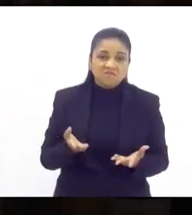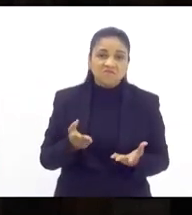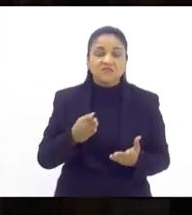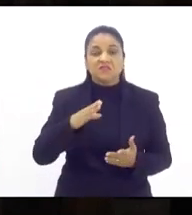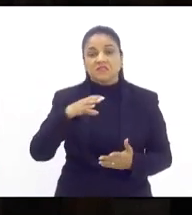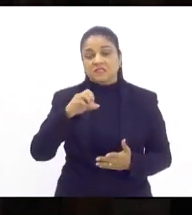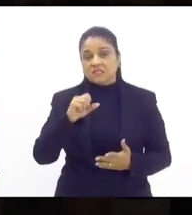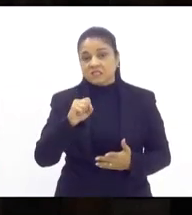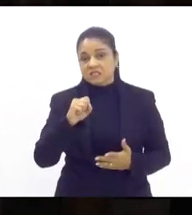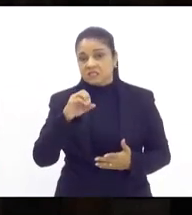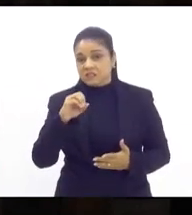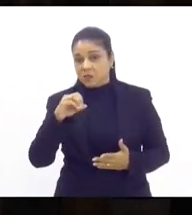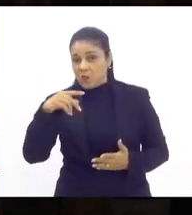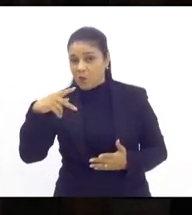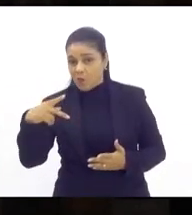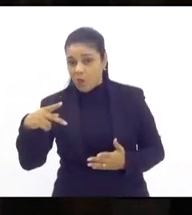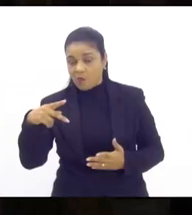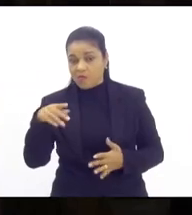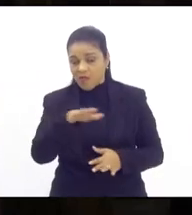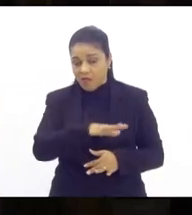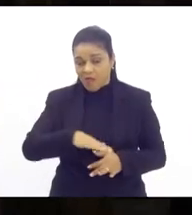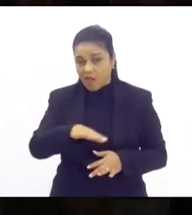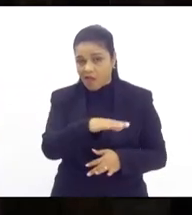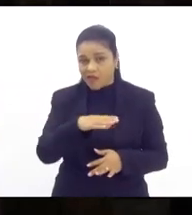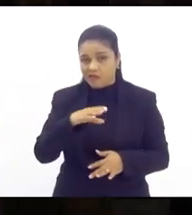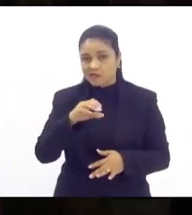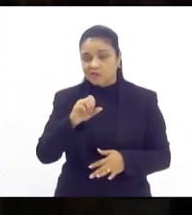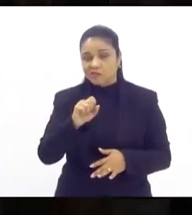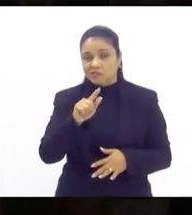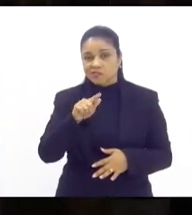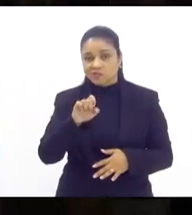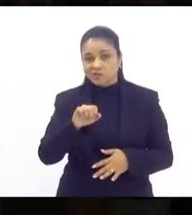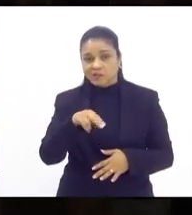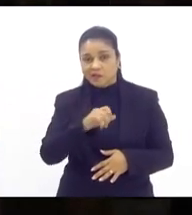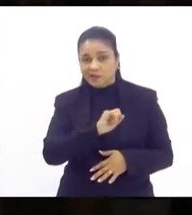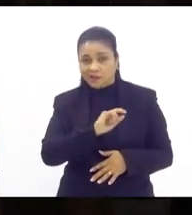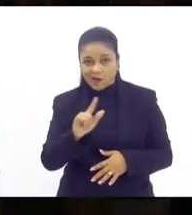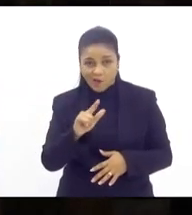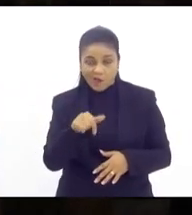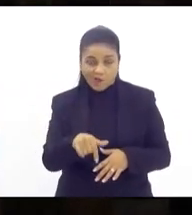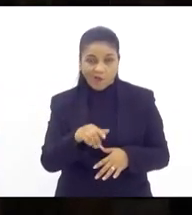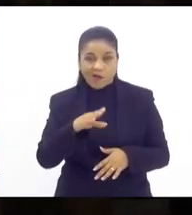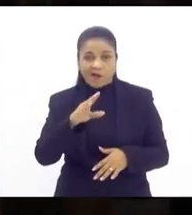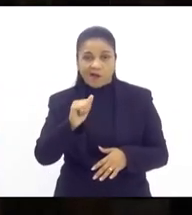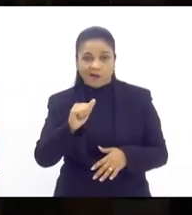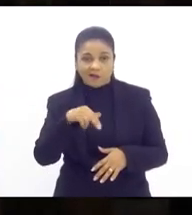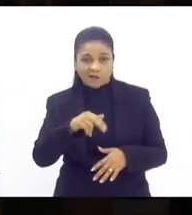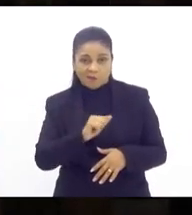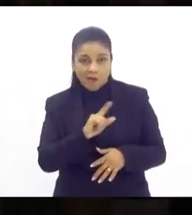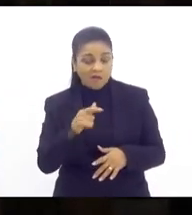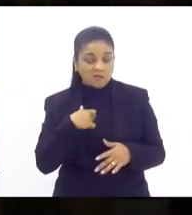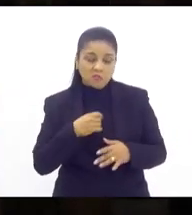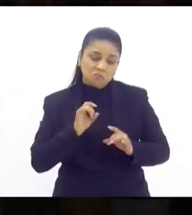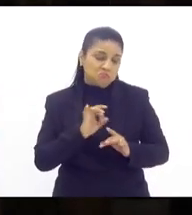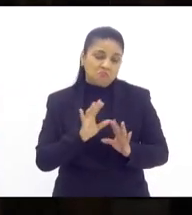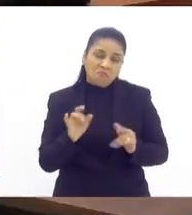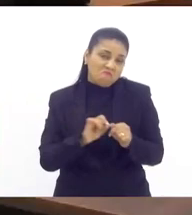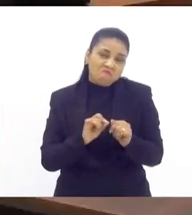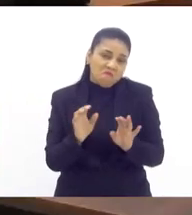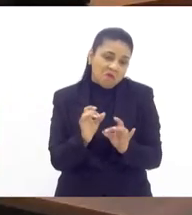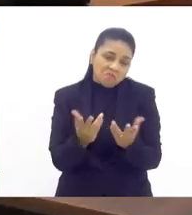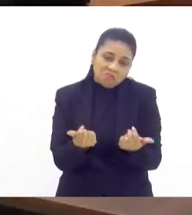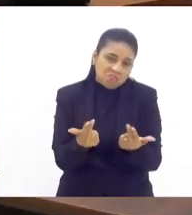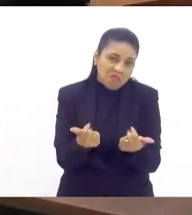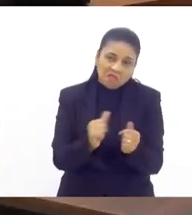seop faz na Canabarro é só estar lá porque eles não fazem nada eles só estão lá então diversas vezes eu vi durante o jogos do Flamengo